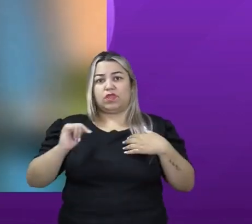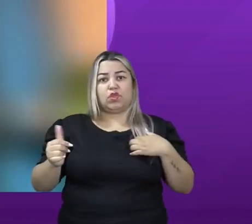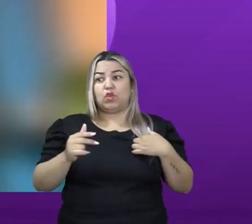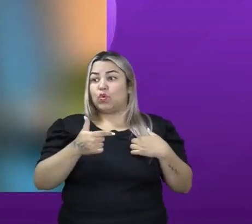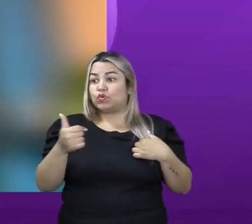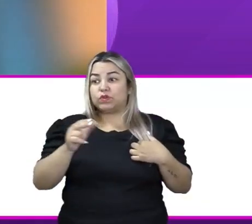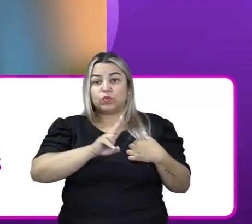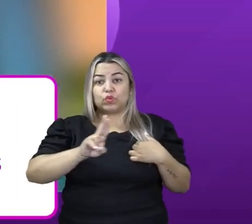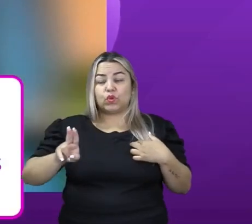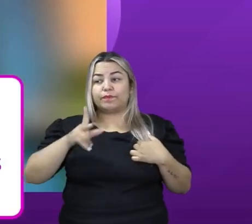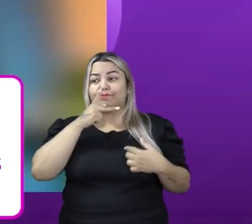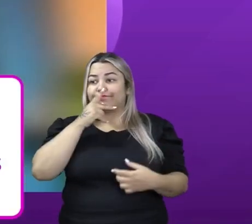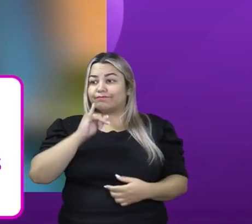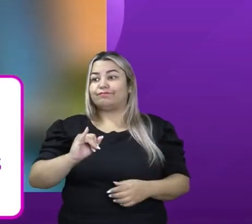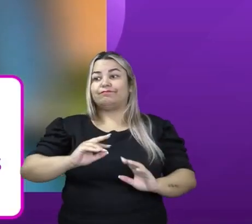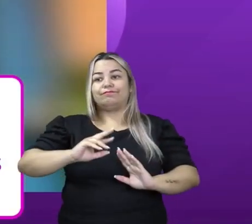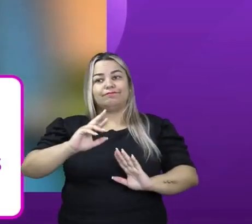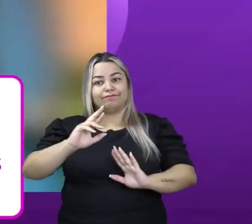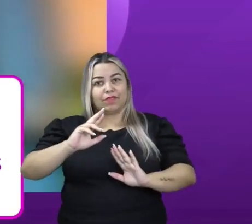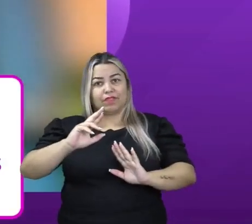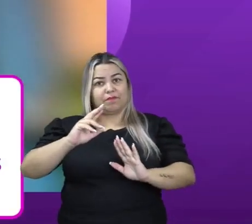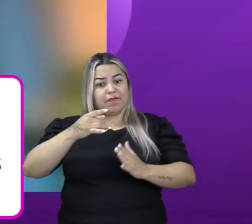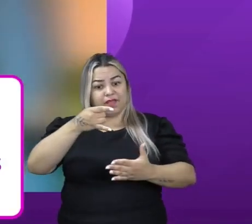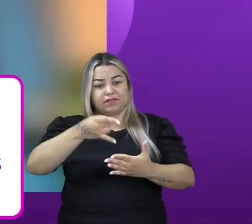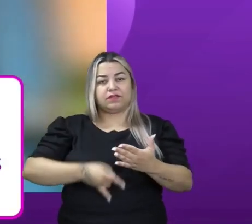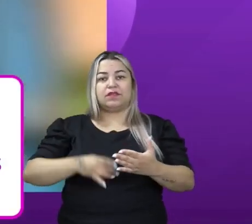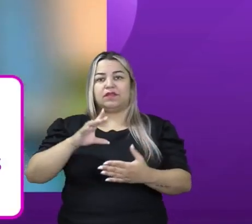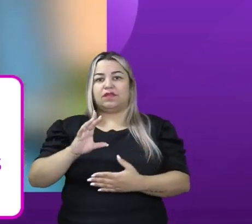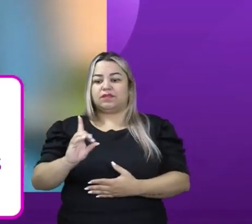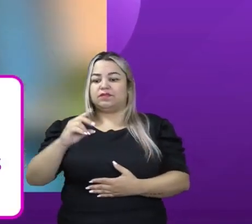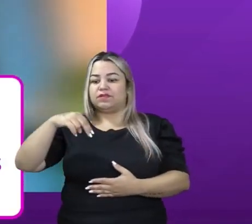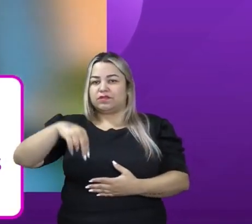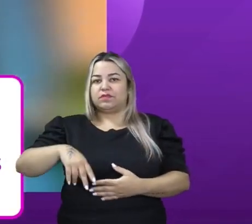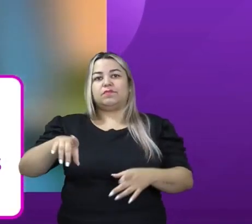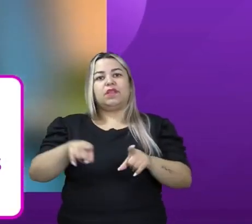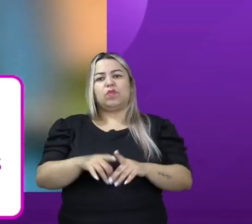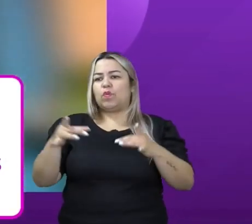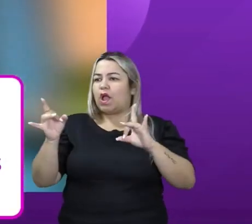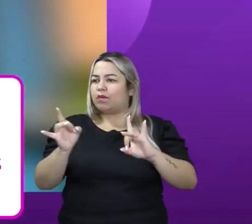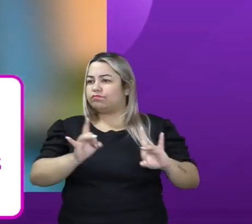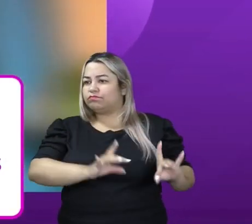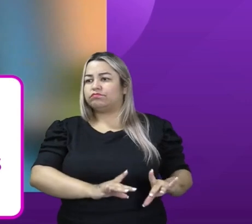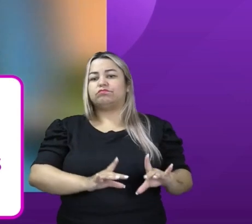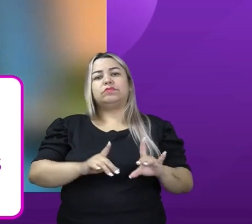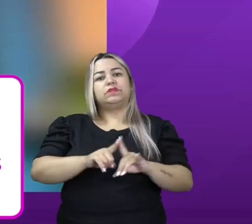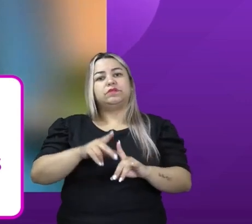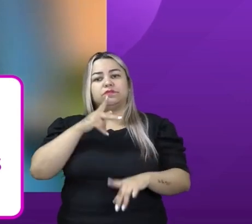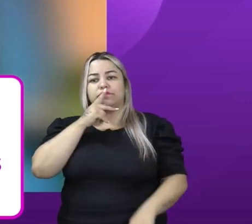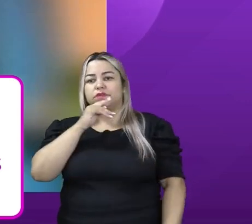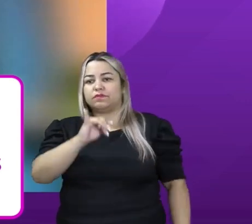no registro, né? Ou seja, que há uma institucionalização do abandono paterno. e